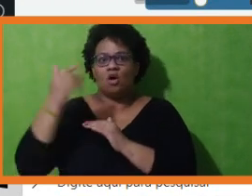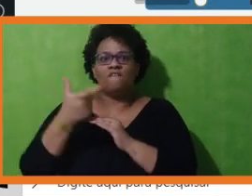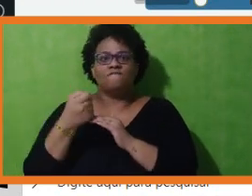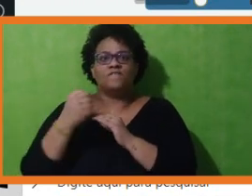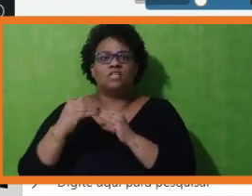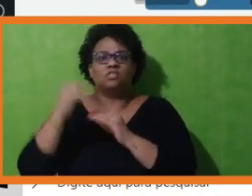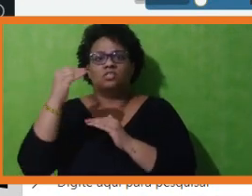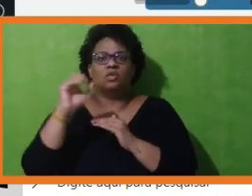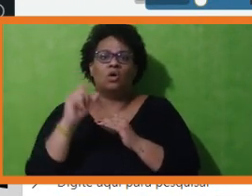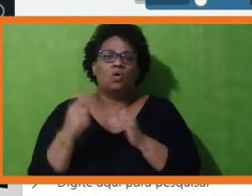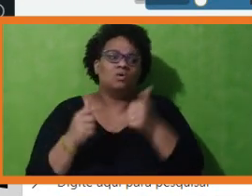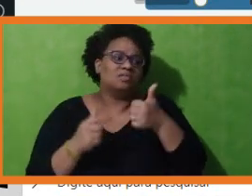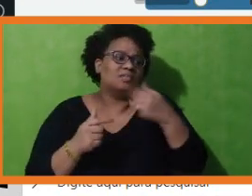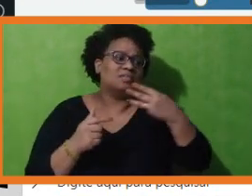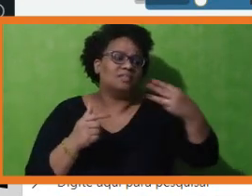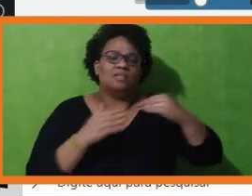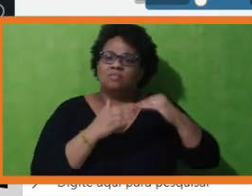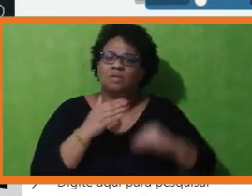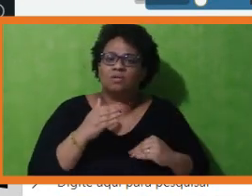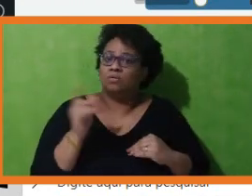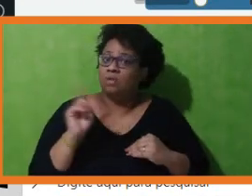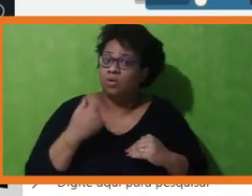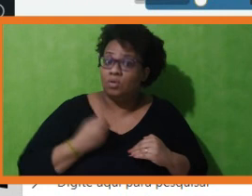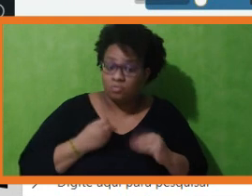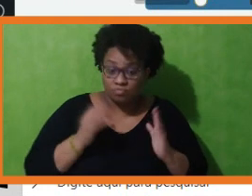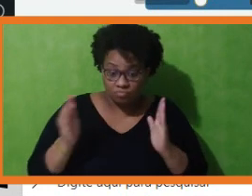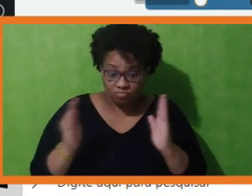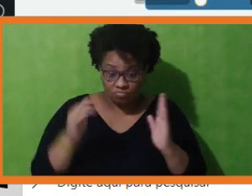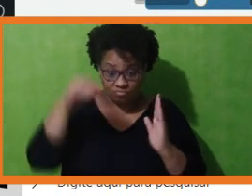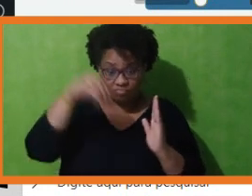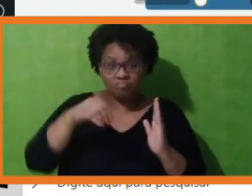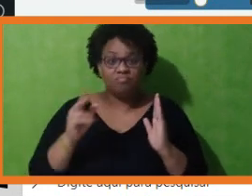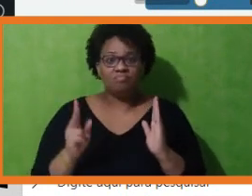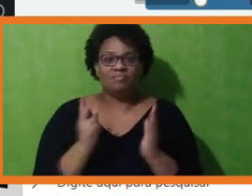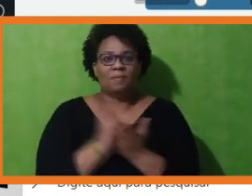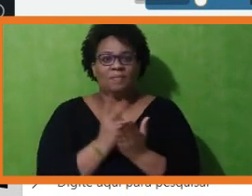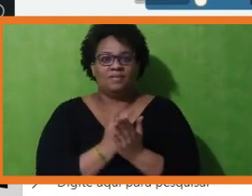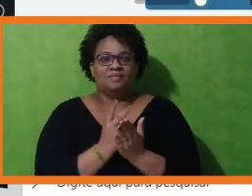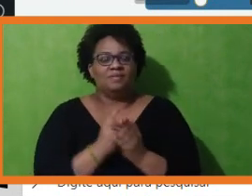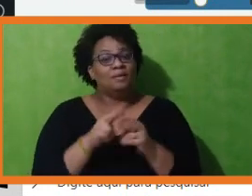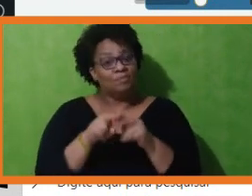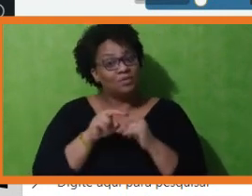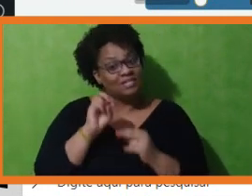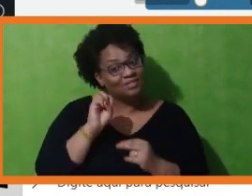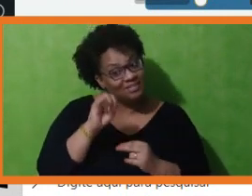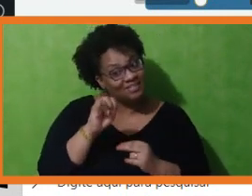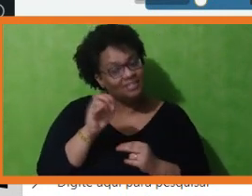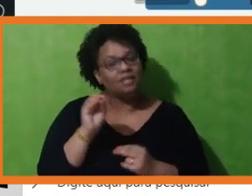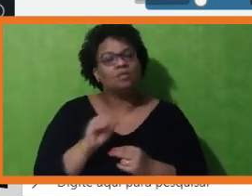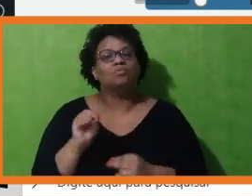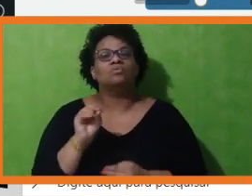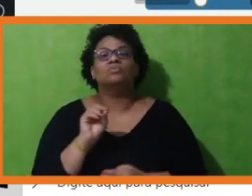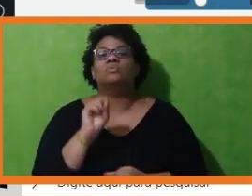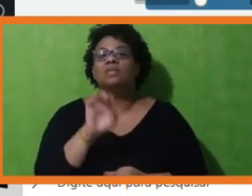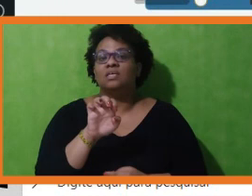seja só maior do que 20 e nem só menor do que 133. Eu quero que elas estejam entre esse valor. Por isso, na condição,